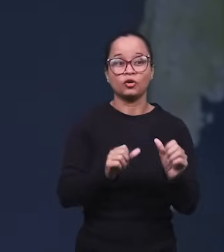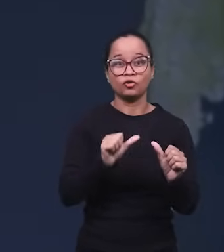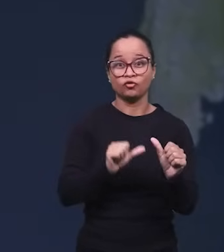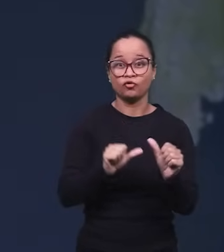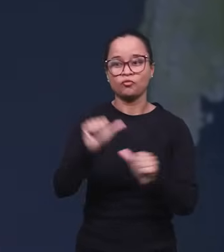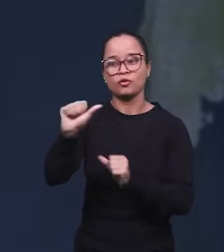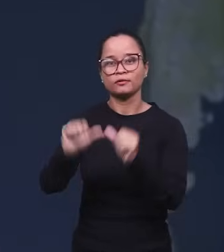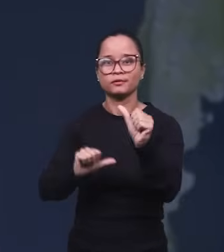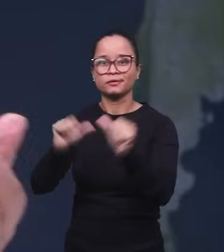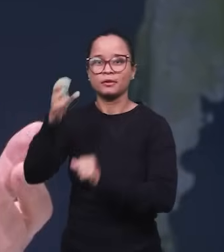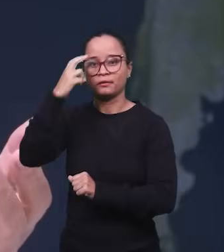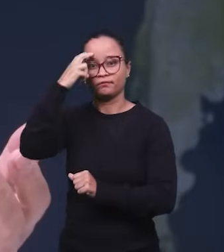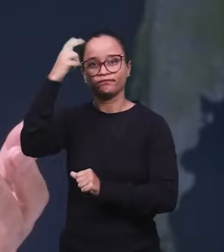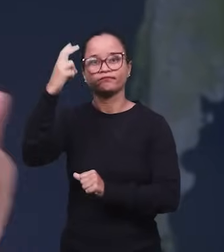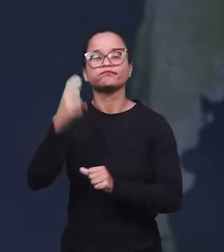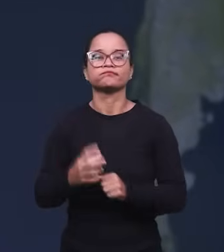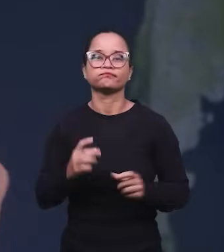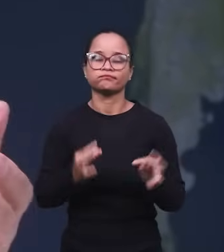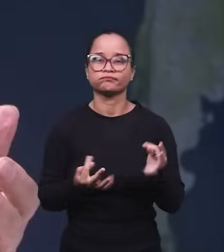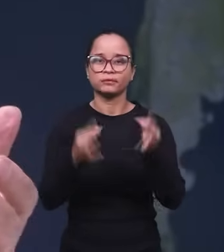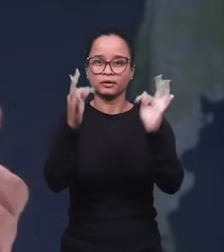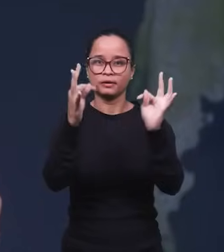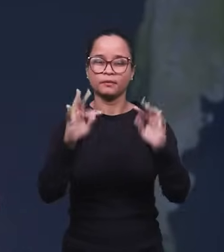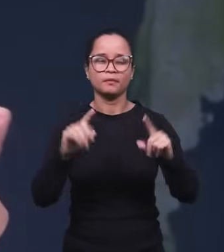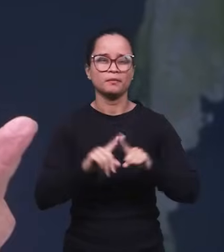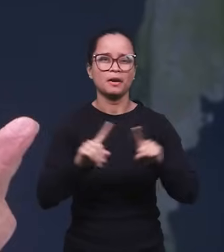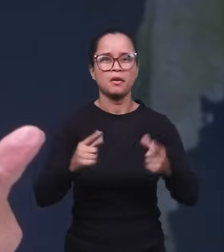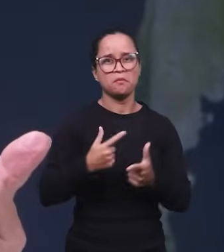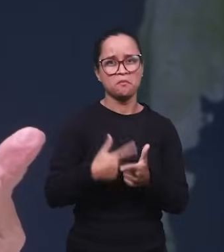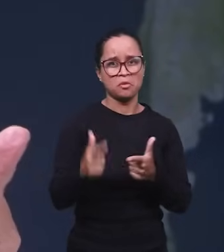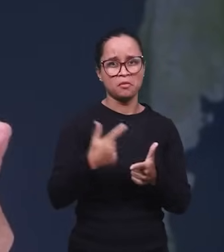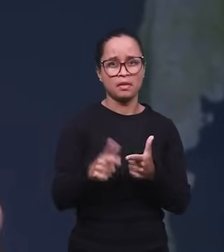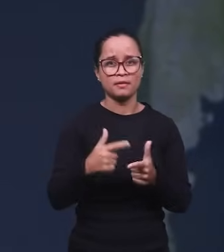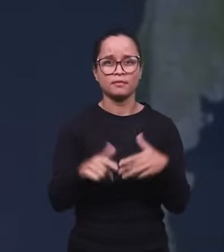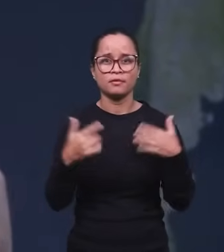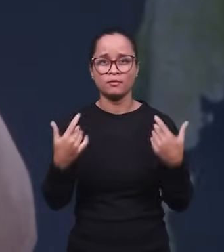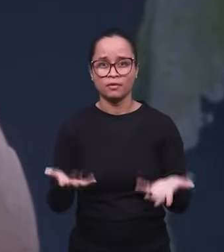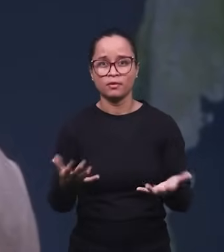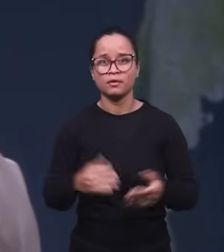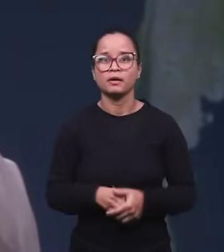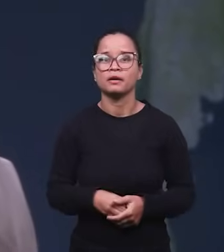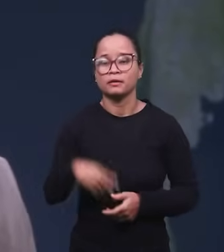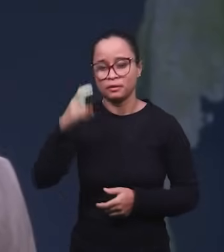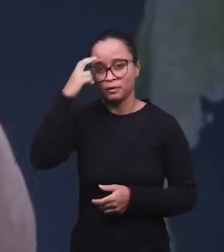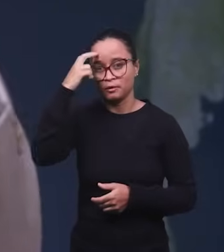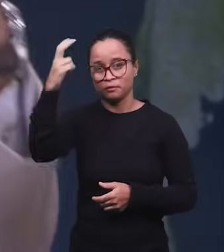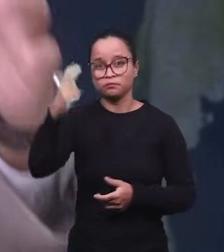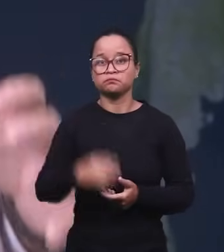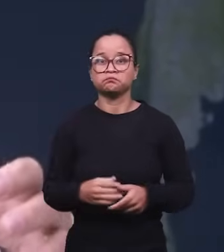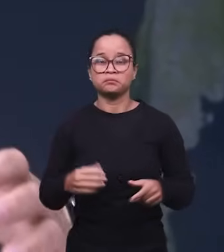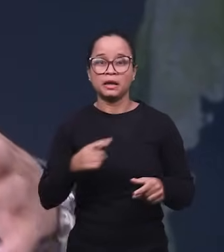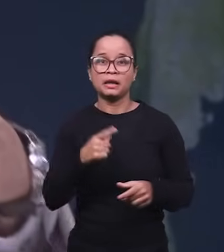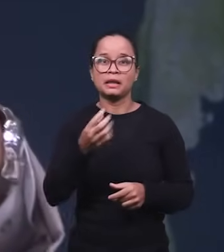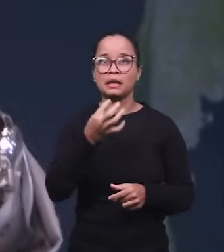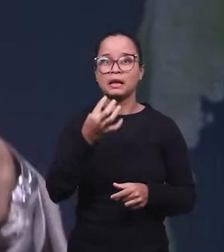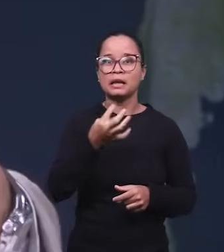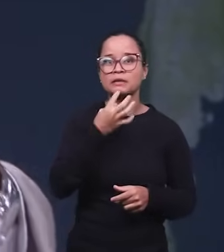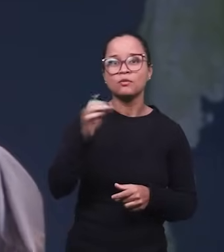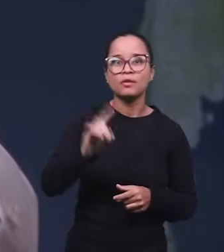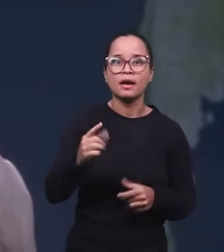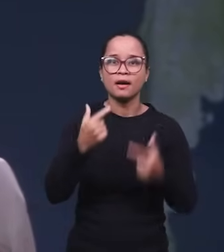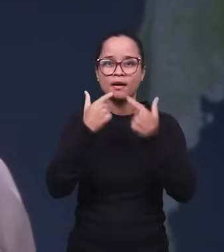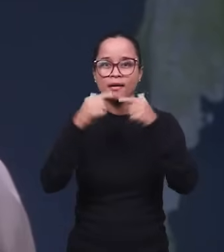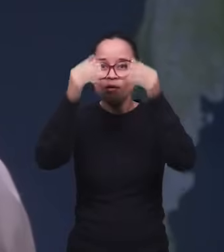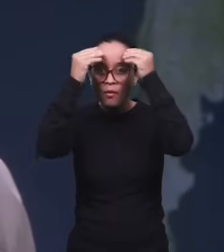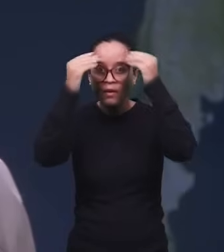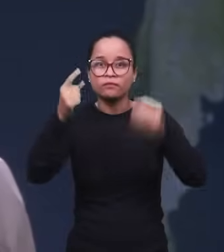essa utilização da inteligência artificial. Mas o problema é que a inteligência artificial ela não reconhece a